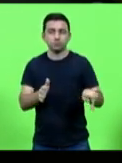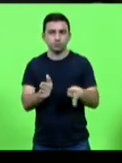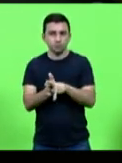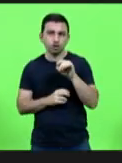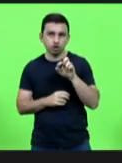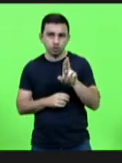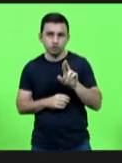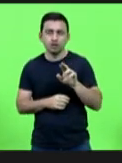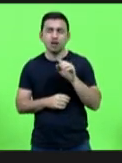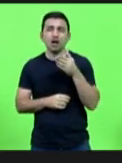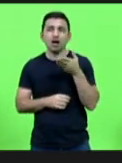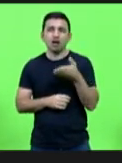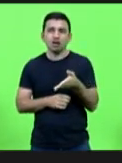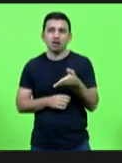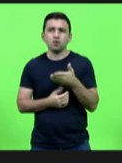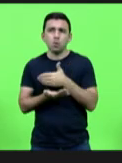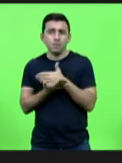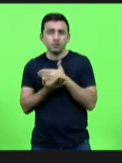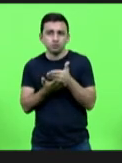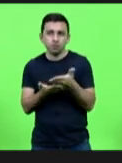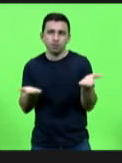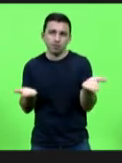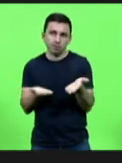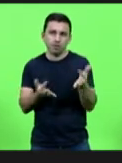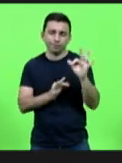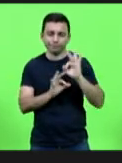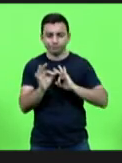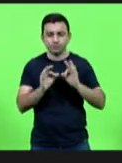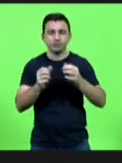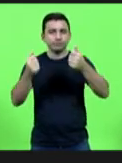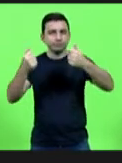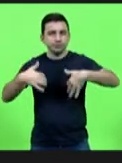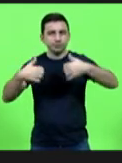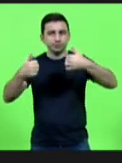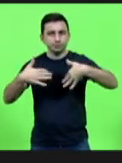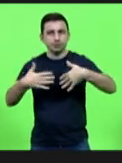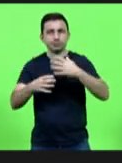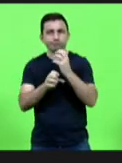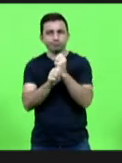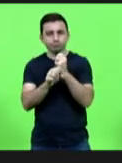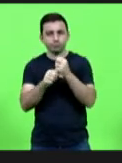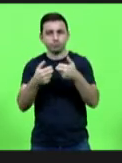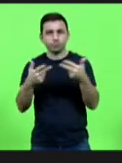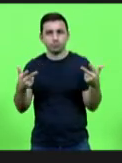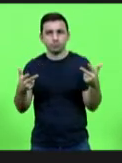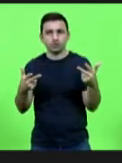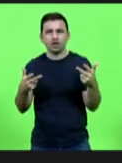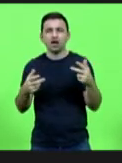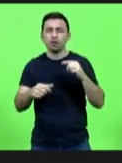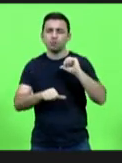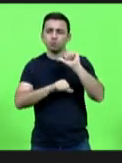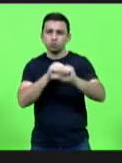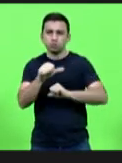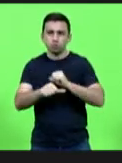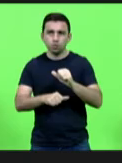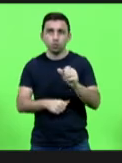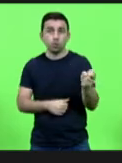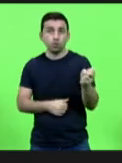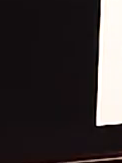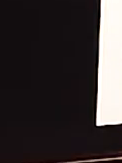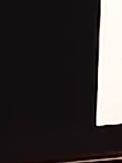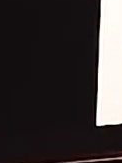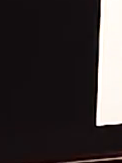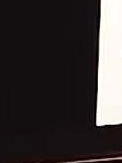Santa Catarina. A gerente de Inovação, Difusão e Promoção das Artes da Fundação Catarinense de Cultura, Liliana